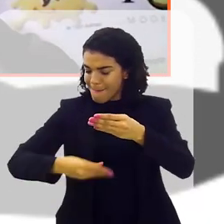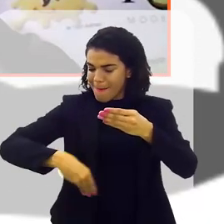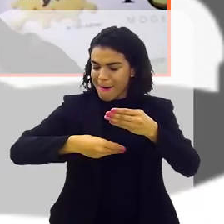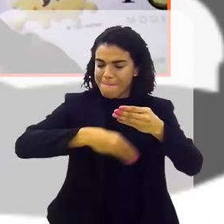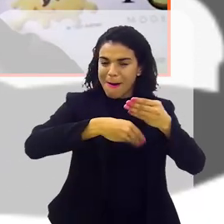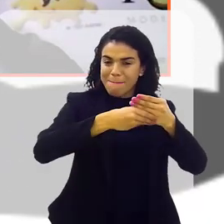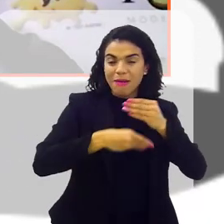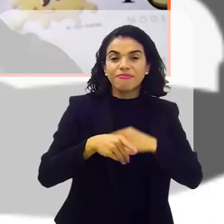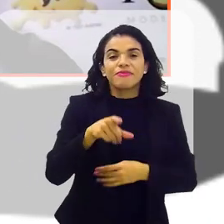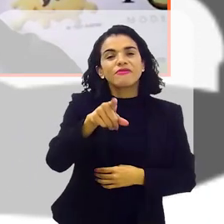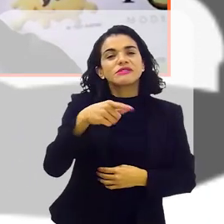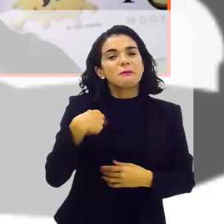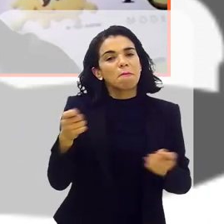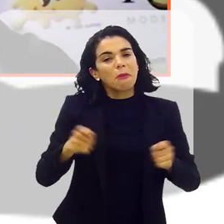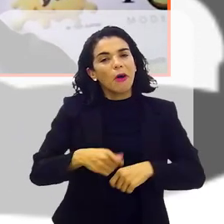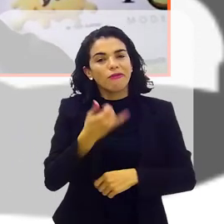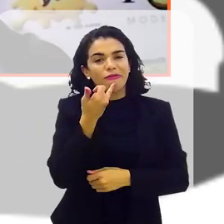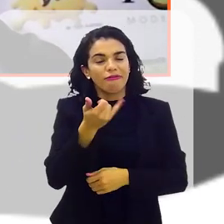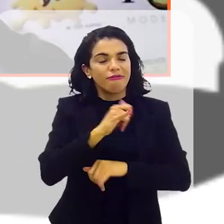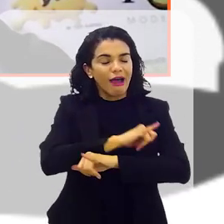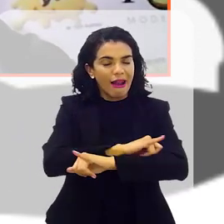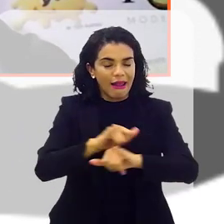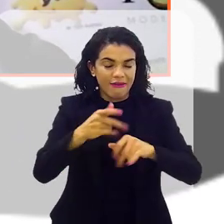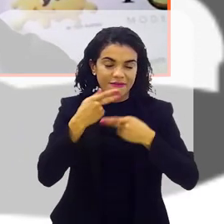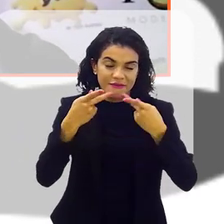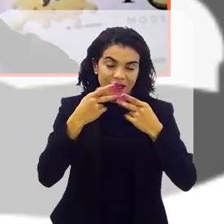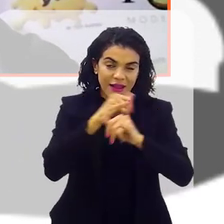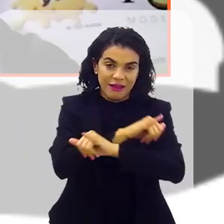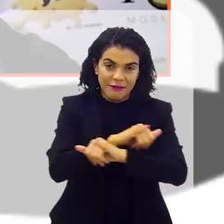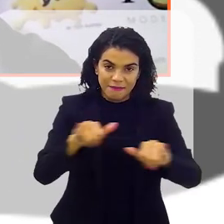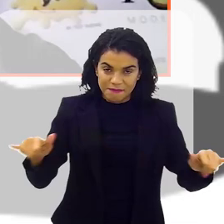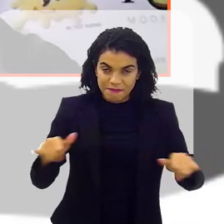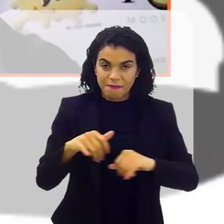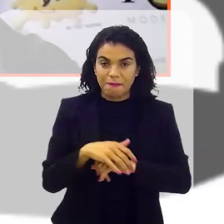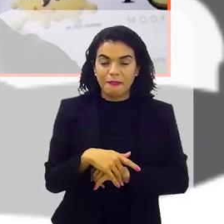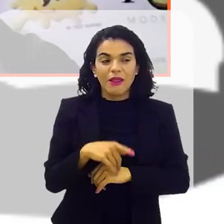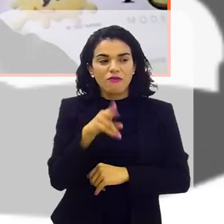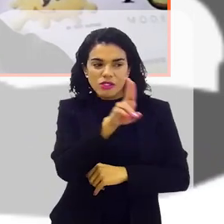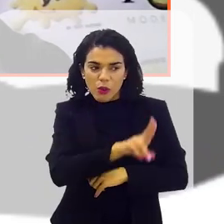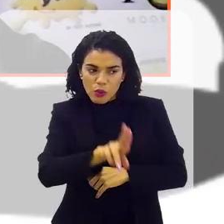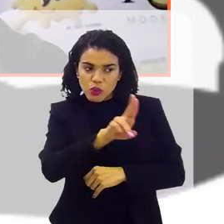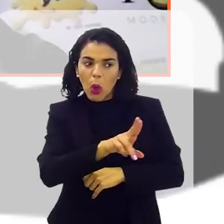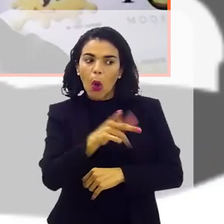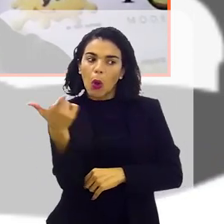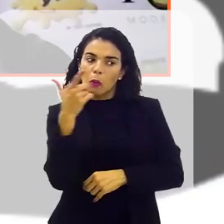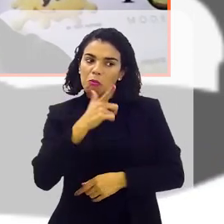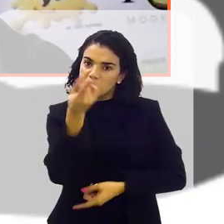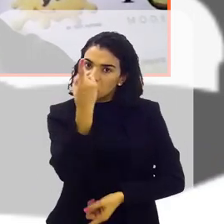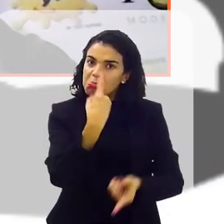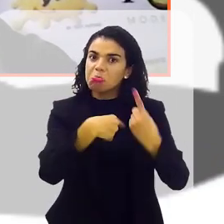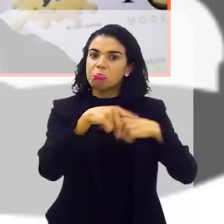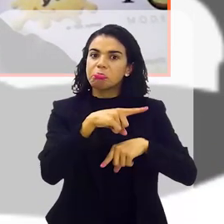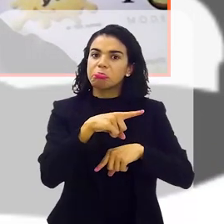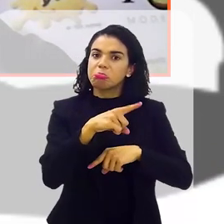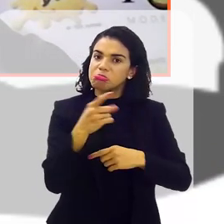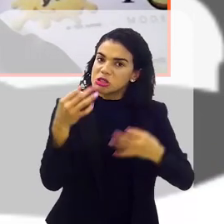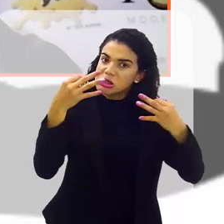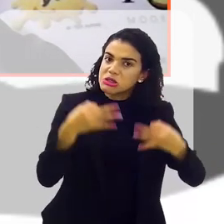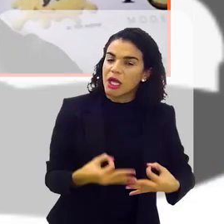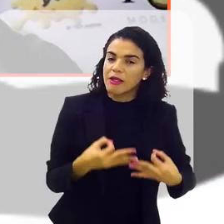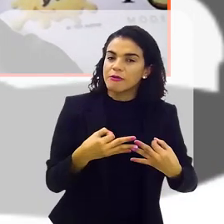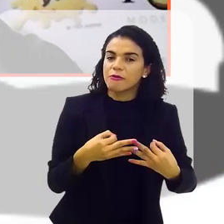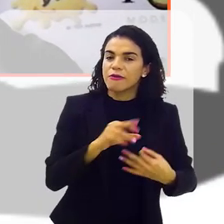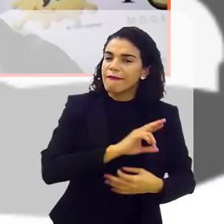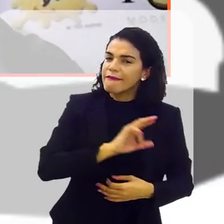o que que você poderia dizer agora como algo inovador que você usou e que deu certo que foi uma coisa muito diferente